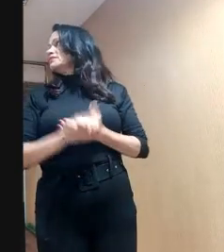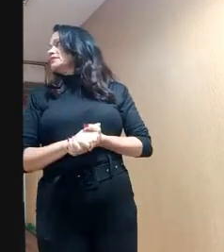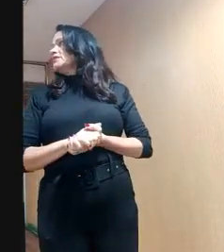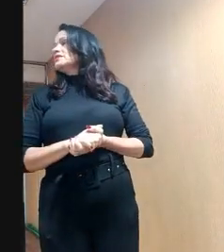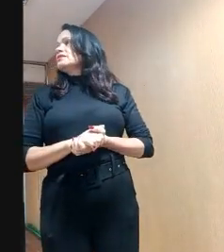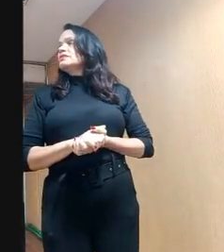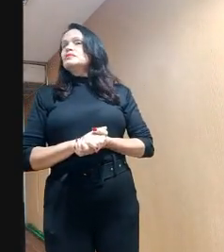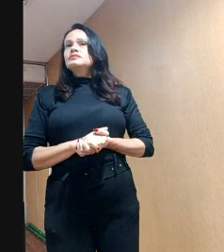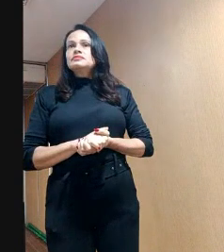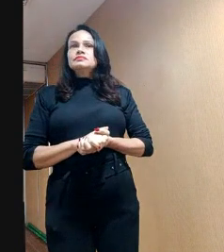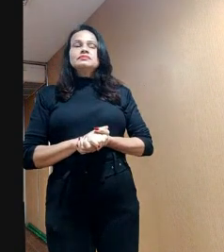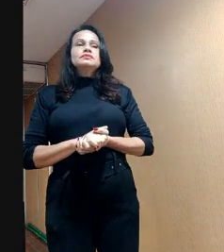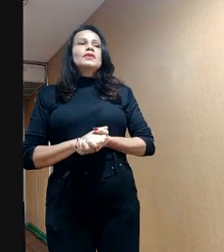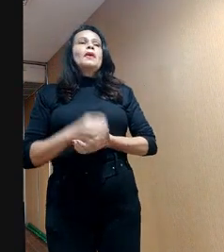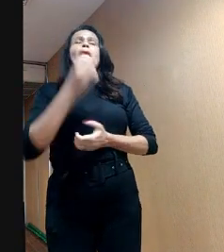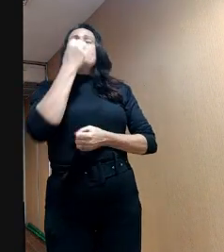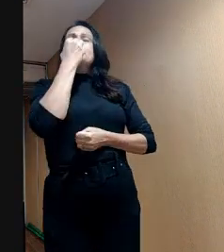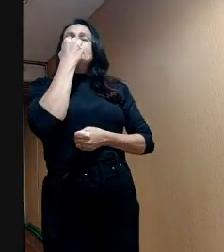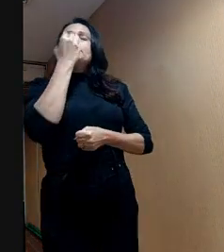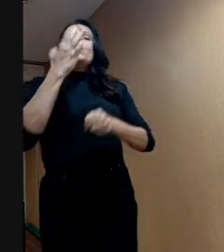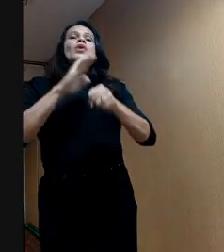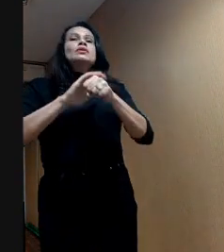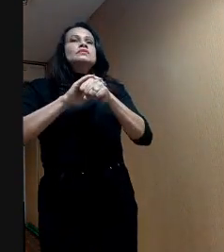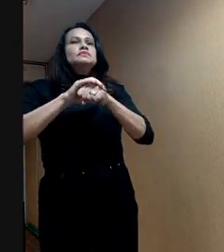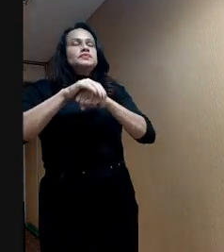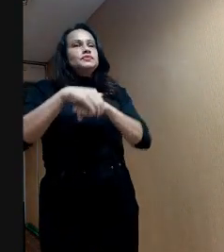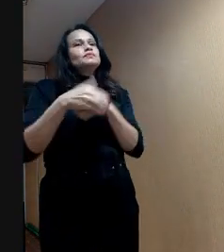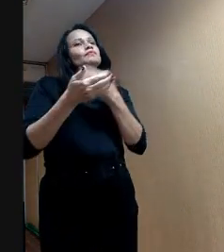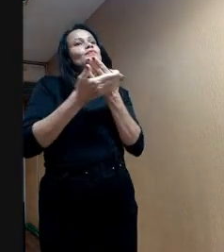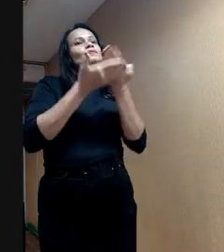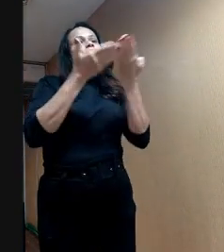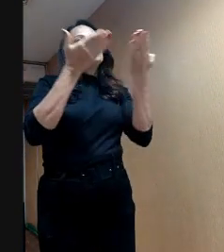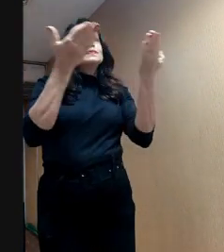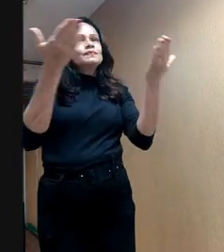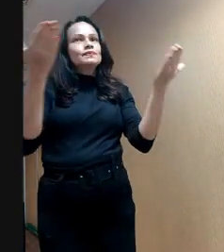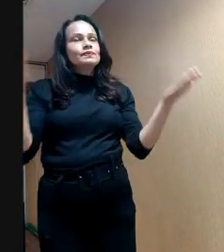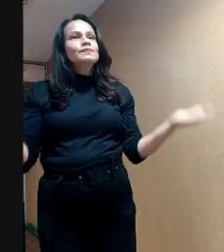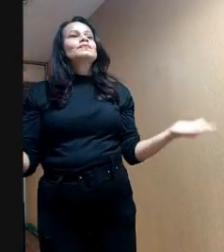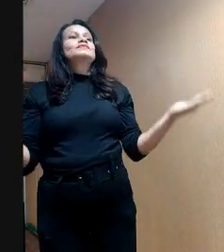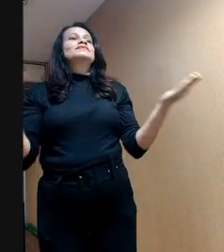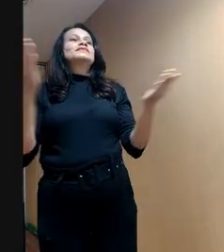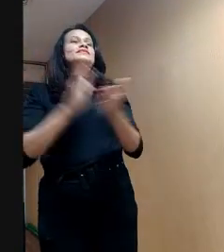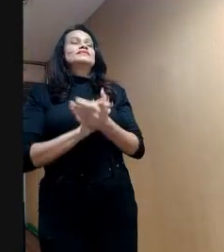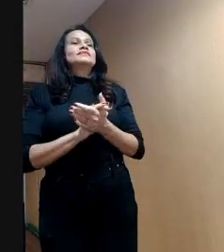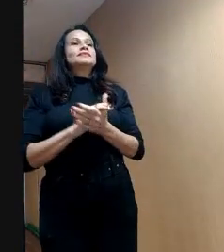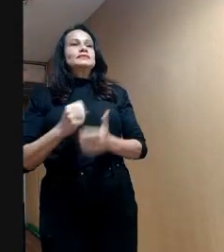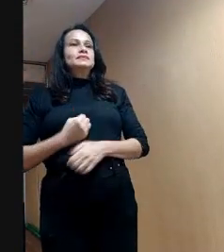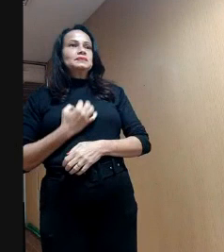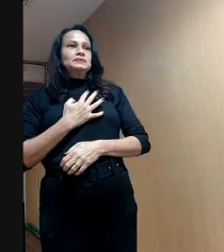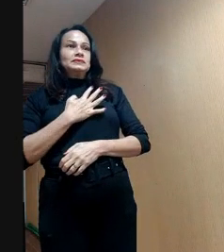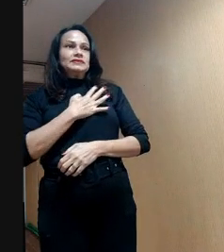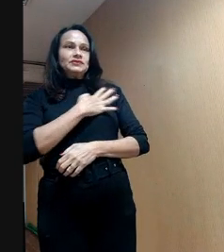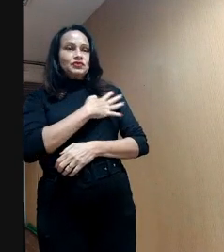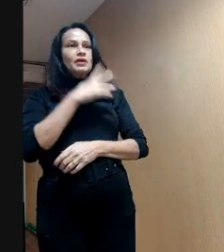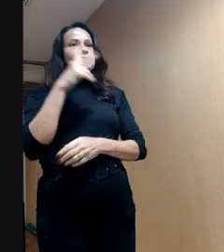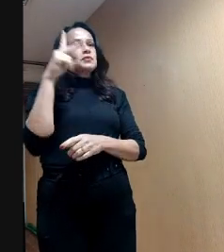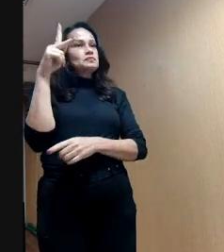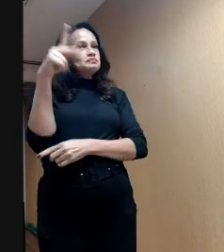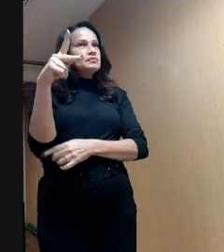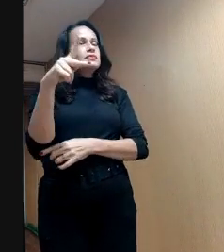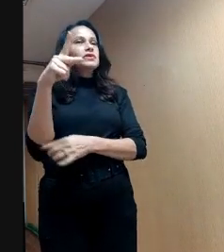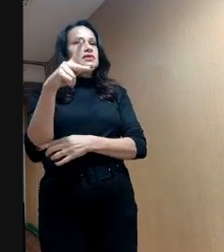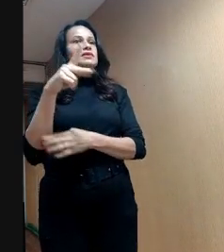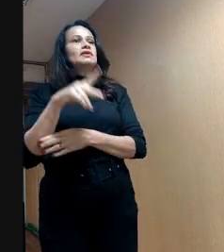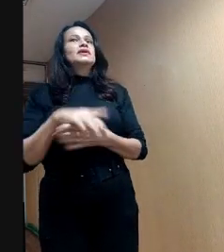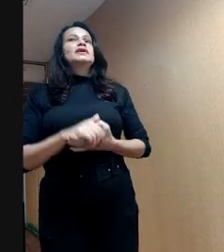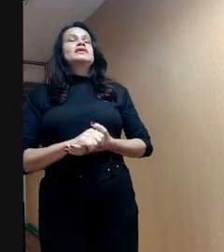Mais uma vez, uma boa noite a todas as pessoas que estão presentes aí no nosso campus Pesqueira, que participam desse evento. Espero que estejam me